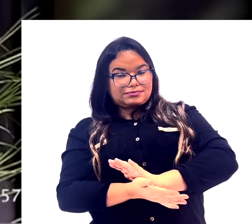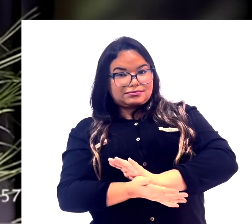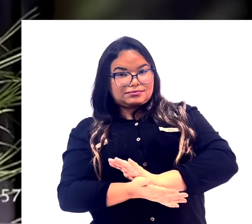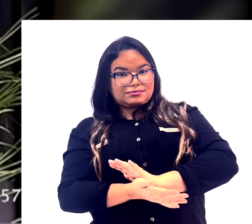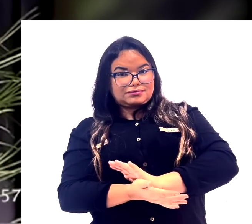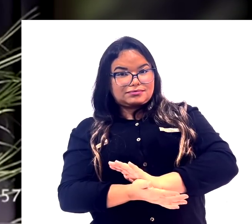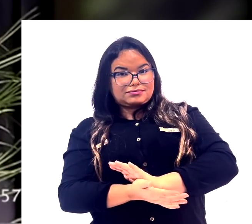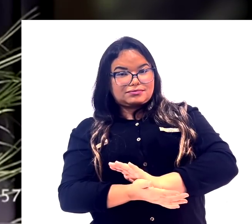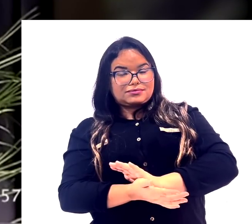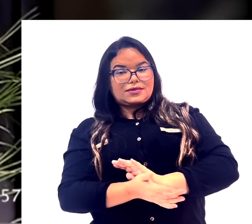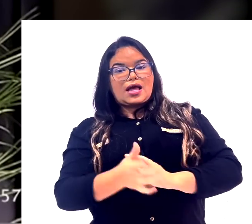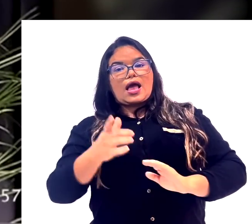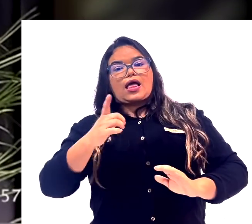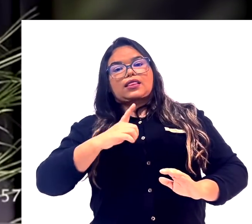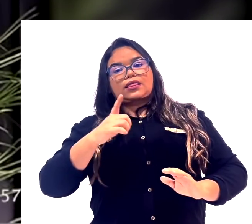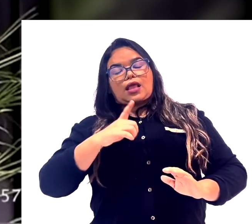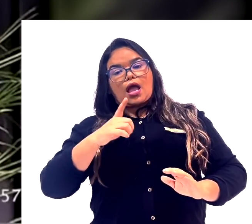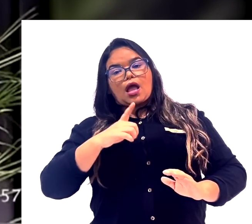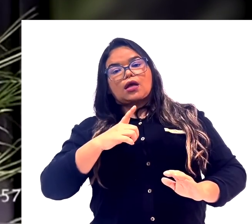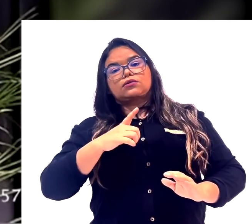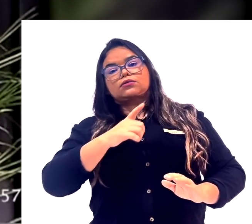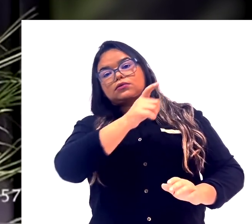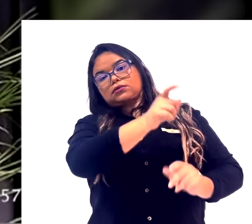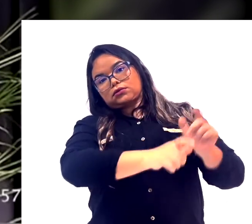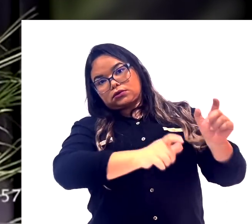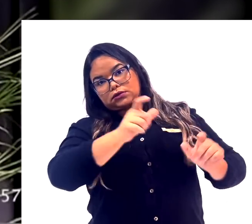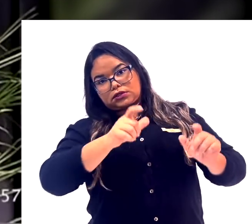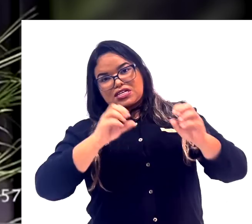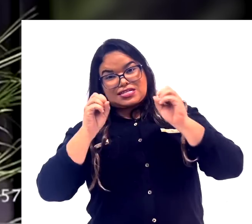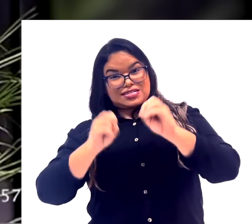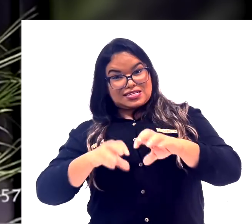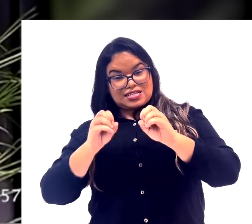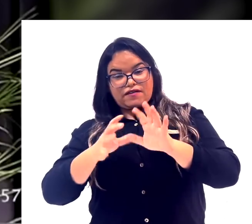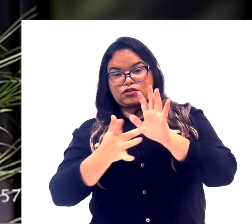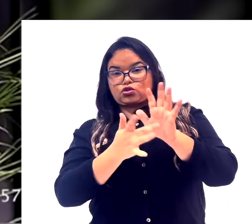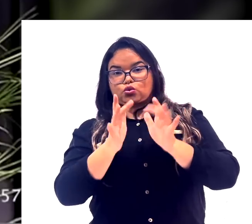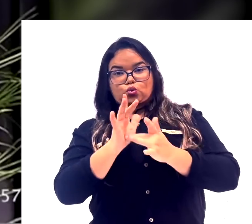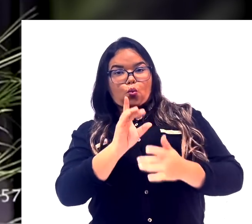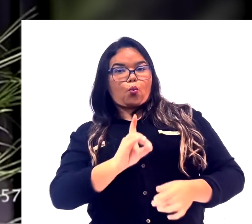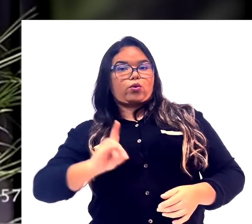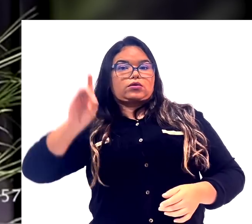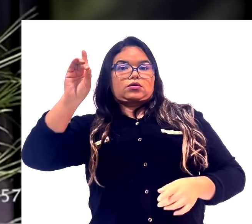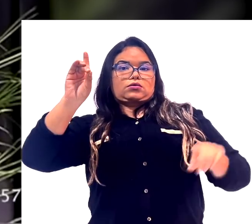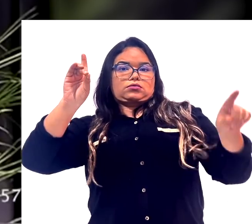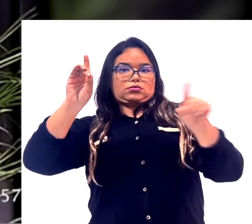outras palavras, que eles ensinavam que Jesus não era Deus e, portanto, eles tiveram que ser removidos.